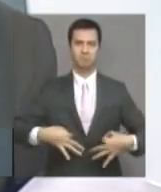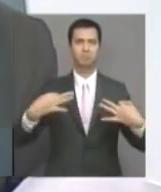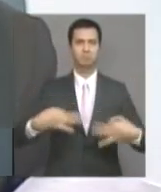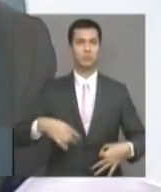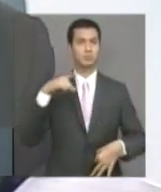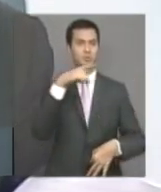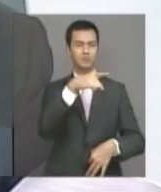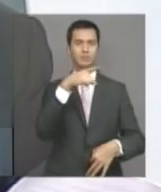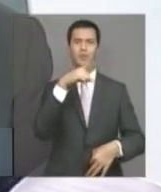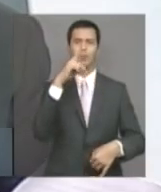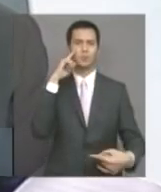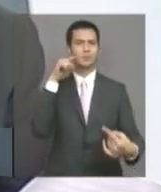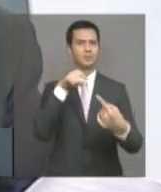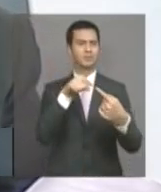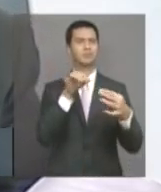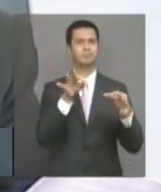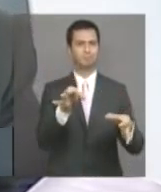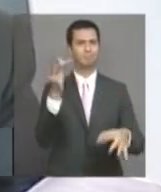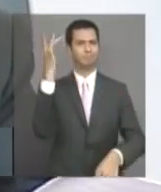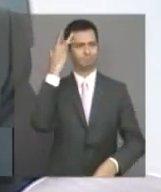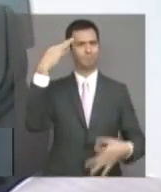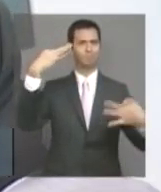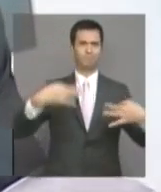honrosa missão de forma competente.